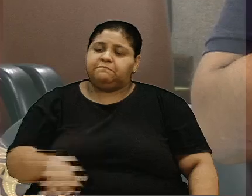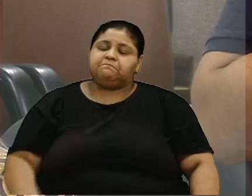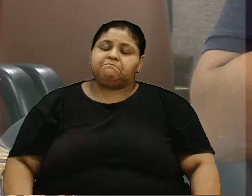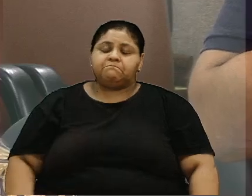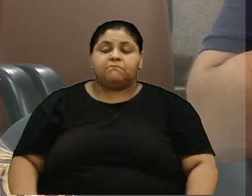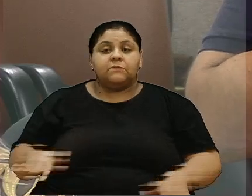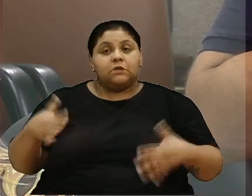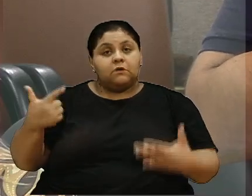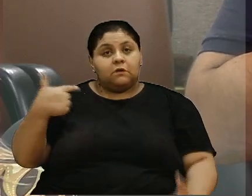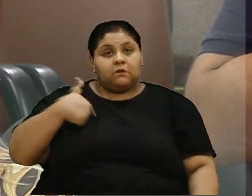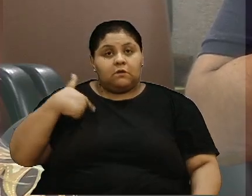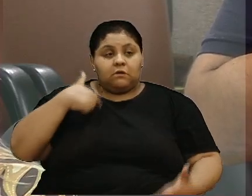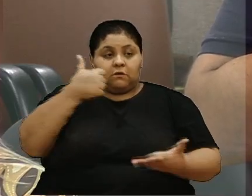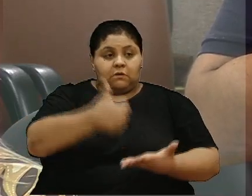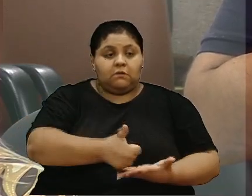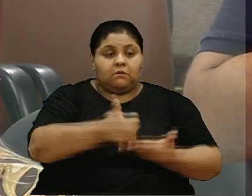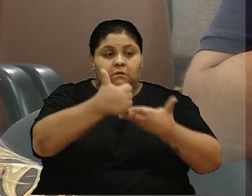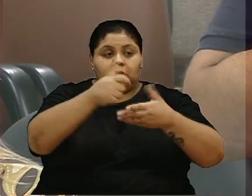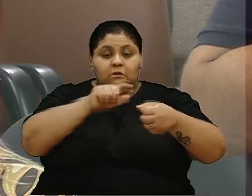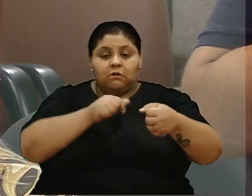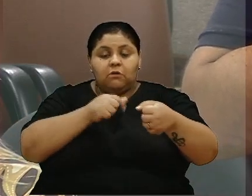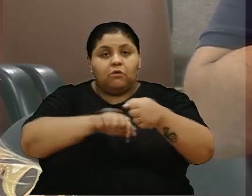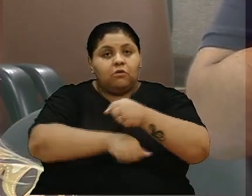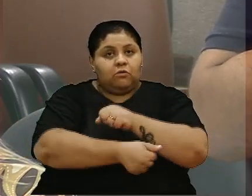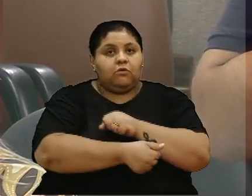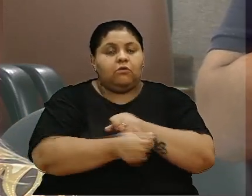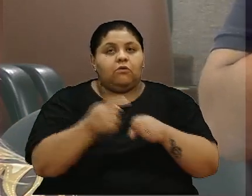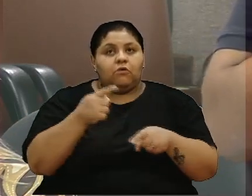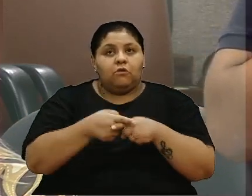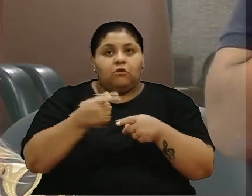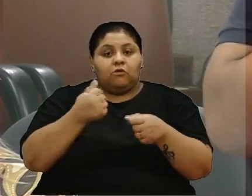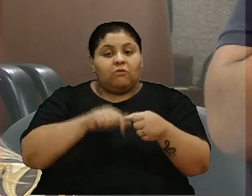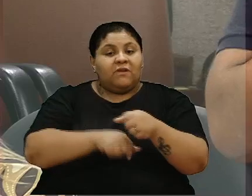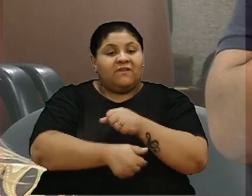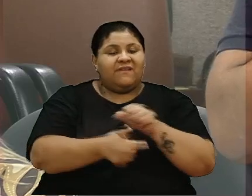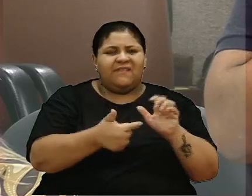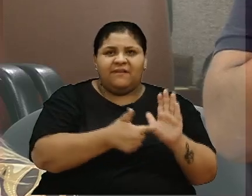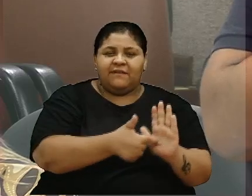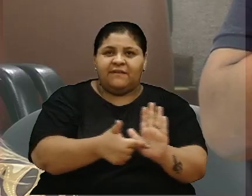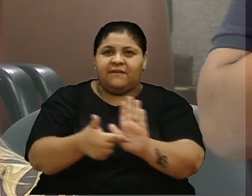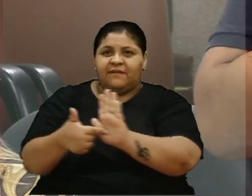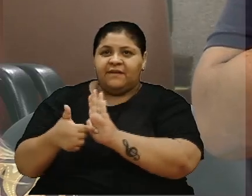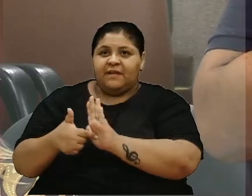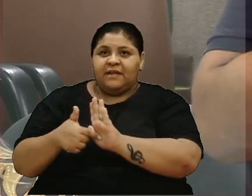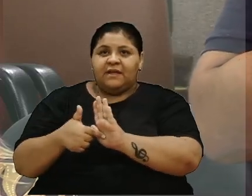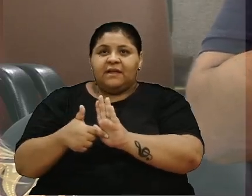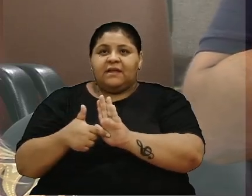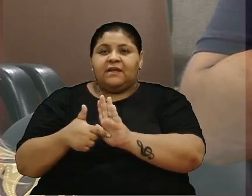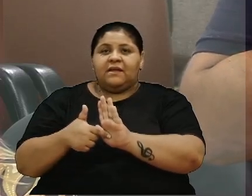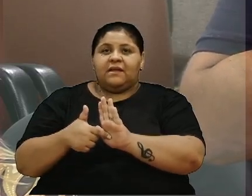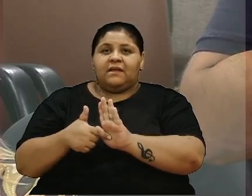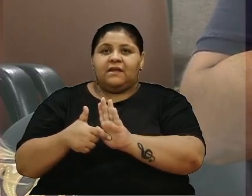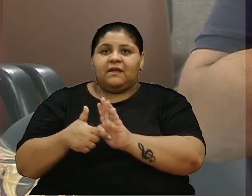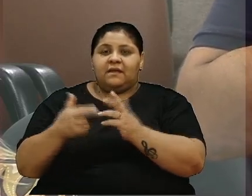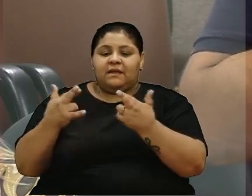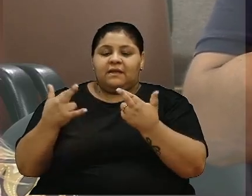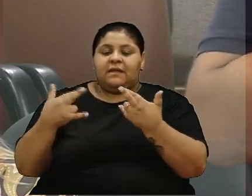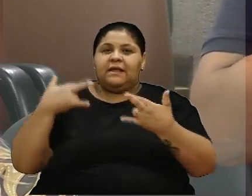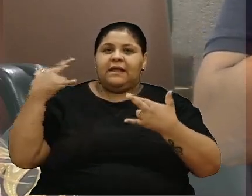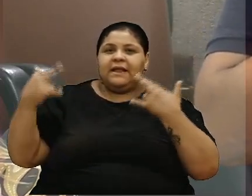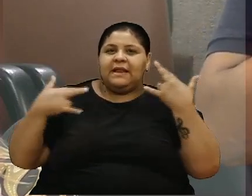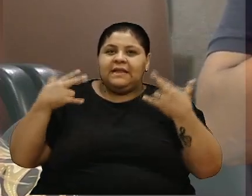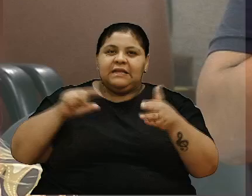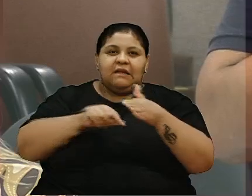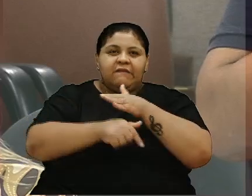Então, eu sou favorável ao investimento, porque investir em shows, investir em lazer, é investir na qualidade de vida. Eu